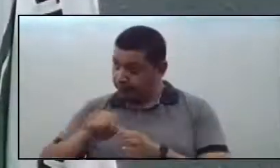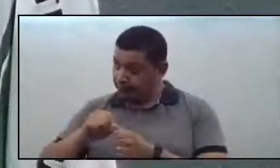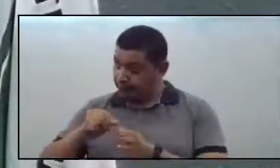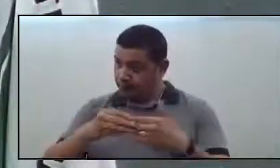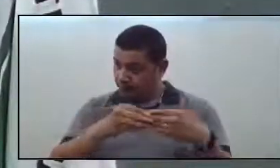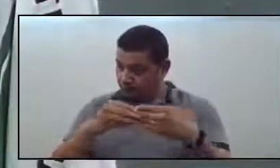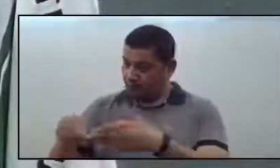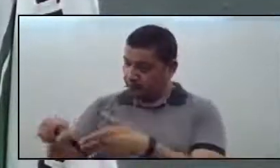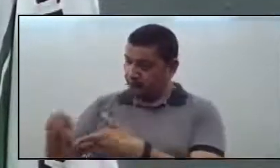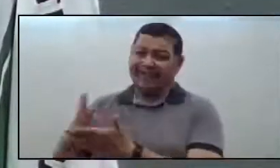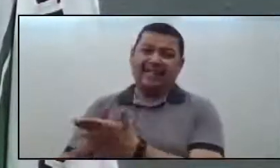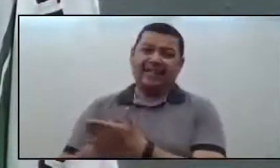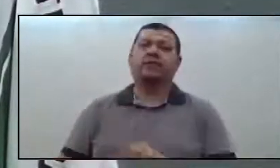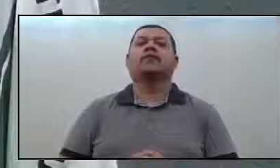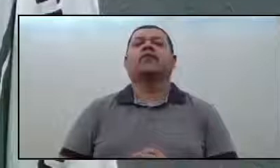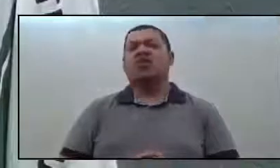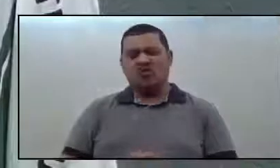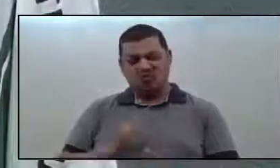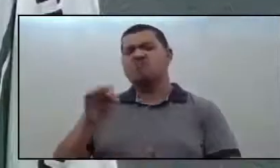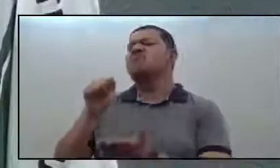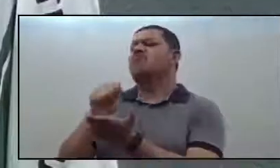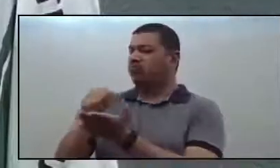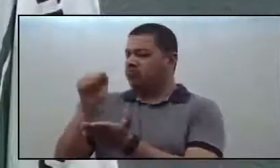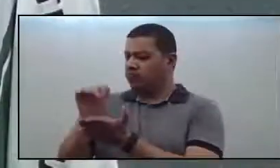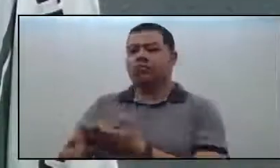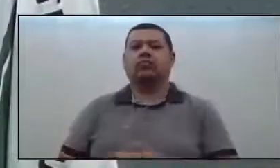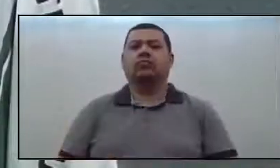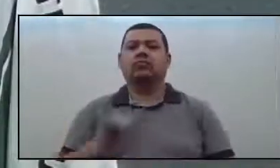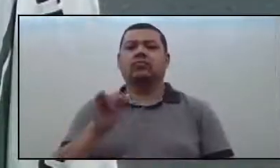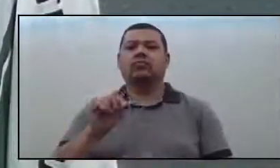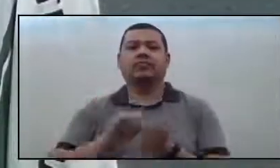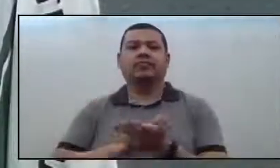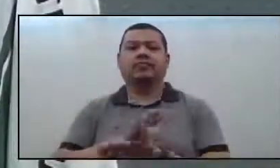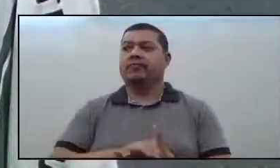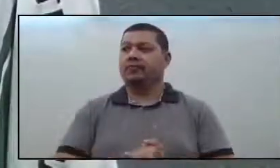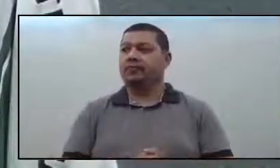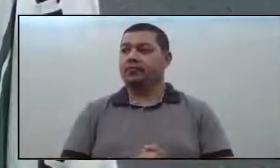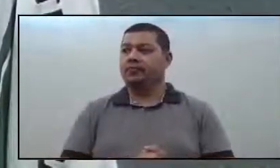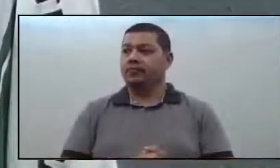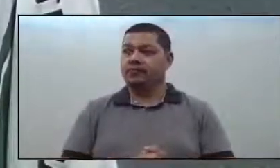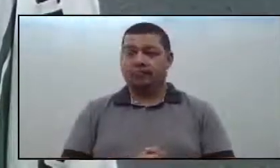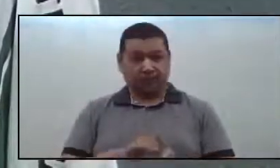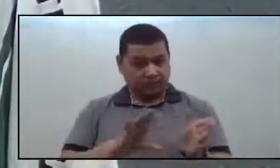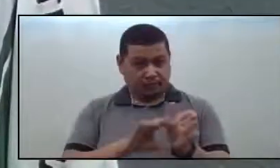com certeza ele vai responder. E se não fez, que